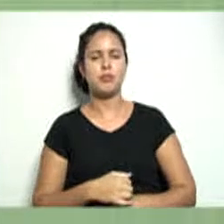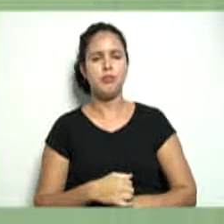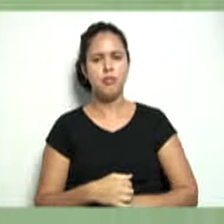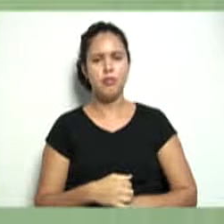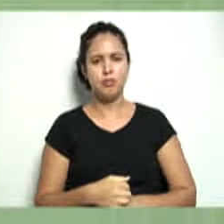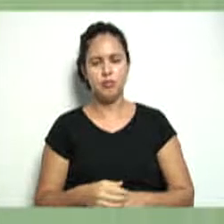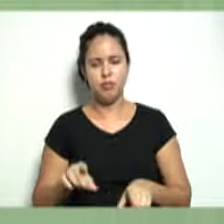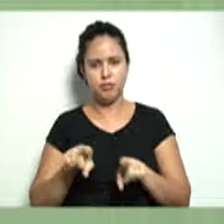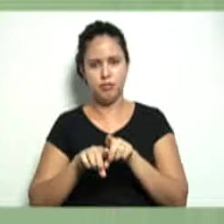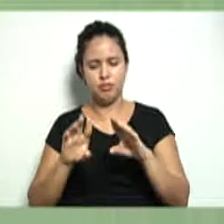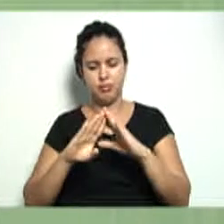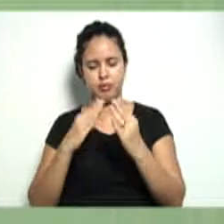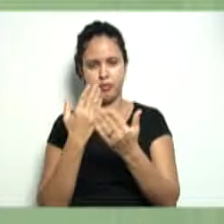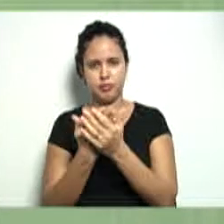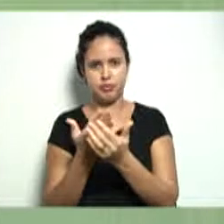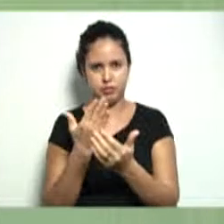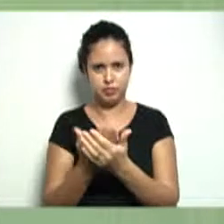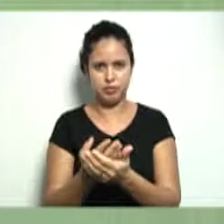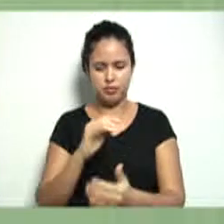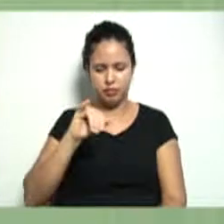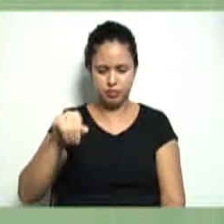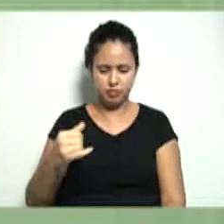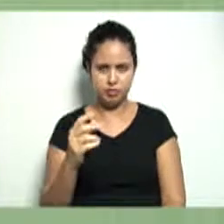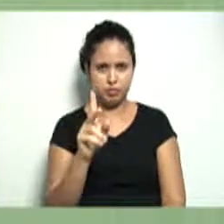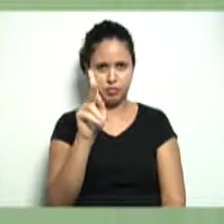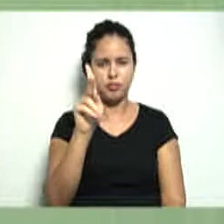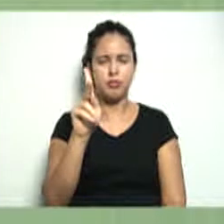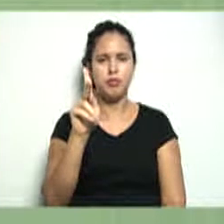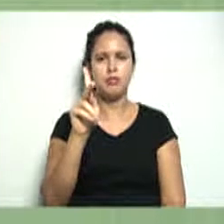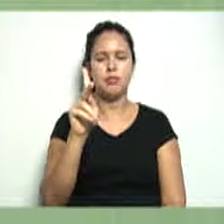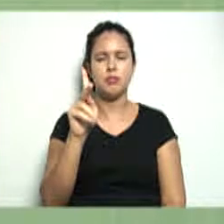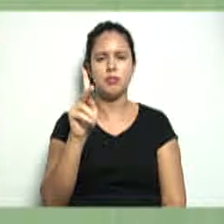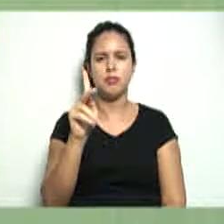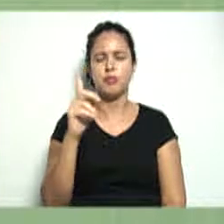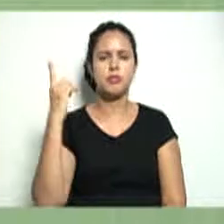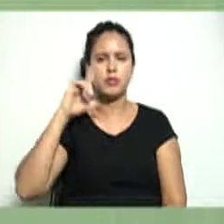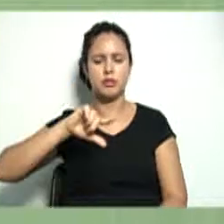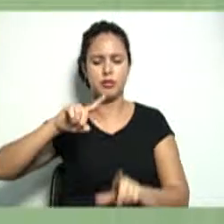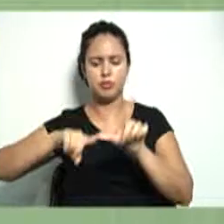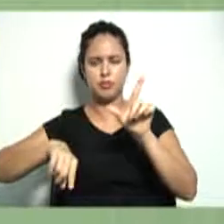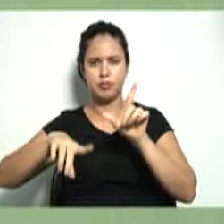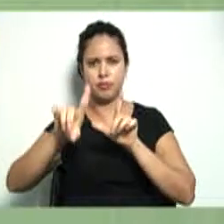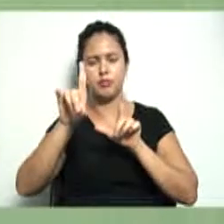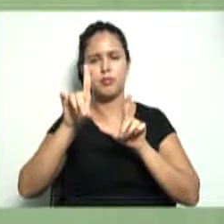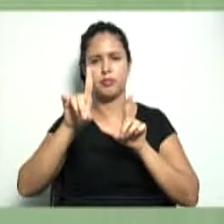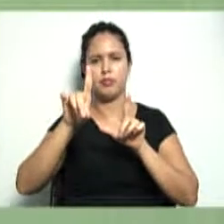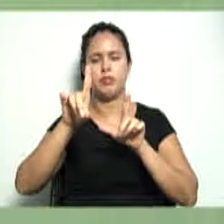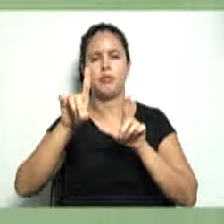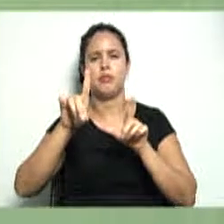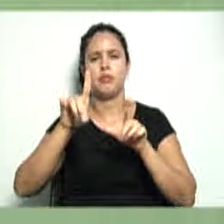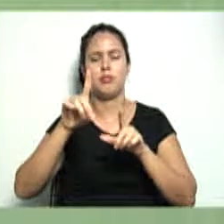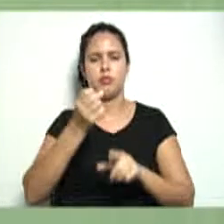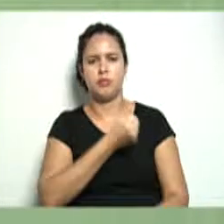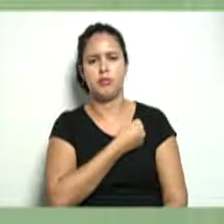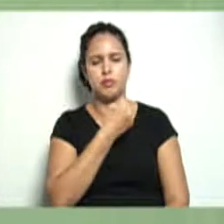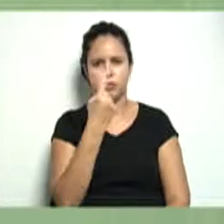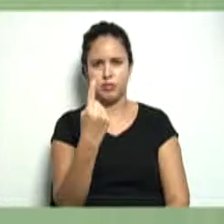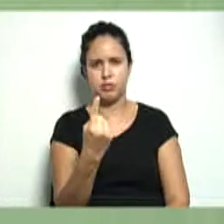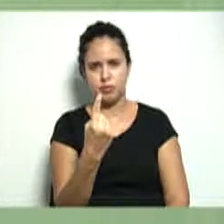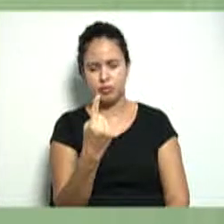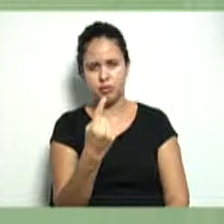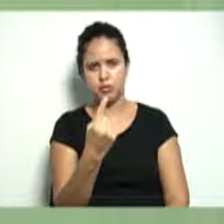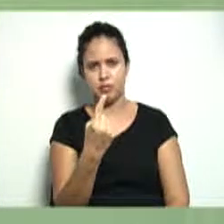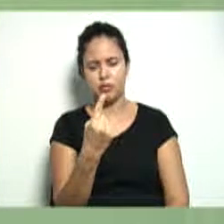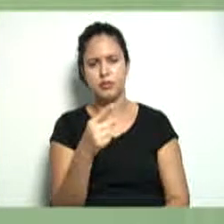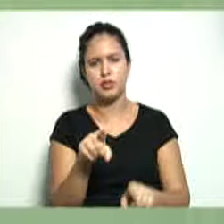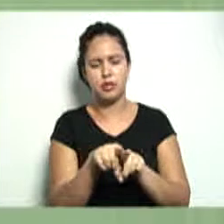escola JK, né, que acertou a letra D, número 1, também acertou na número 2 a letra D.